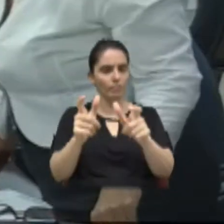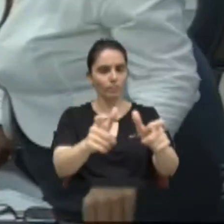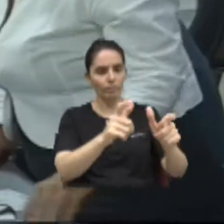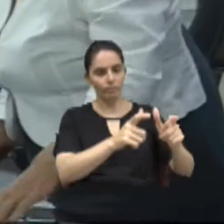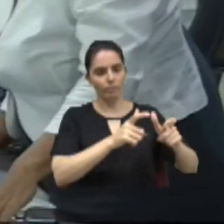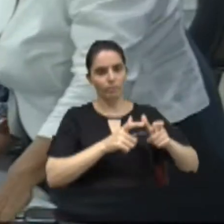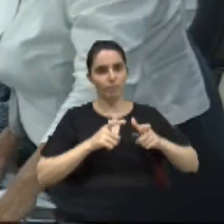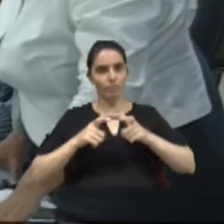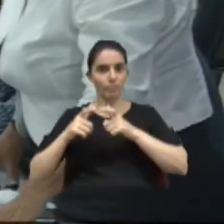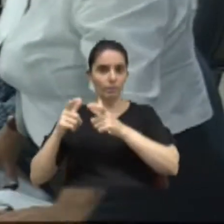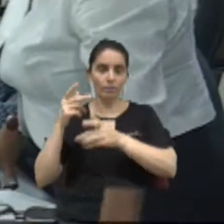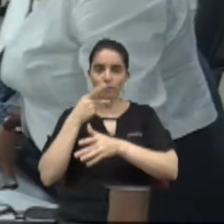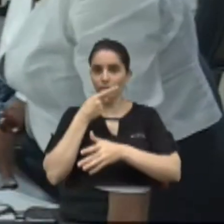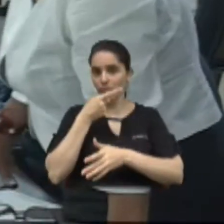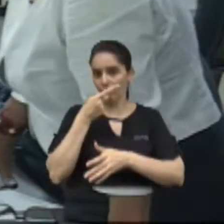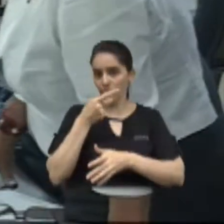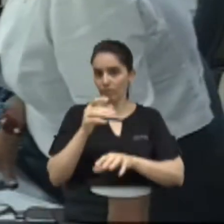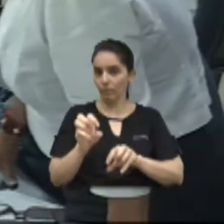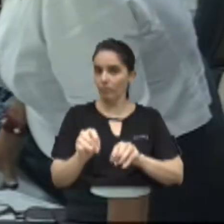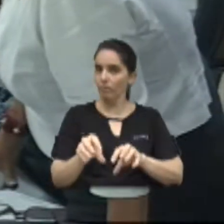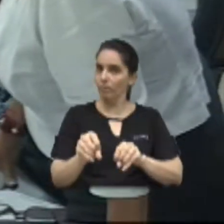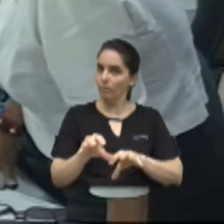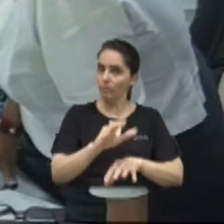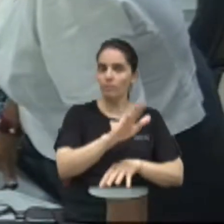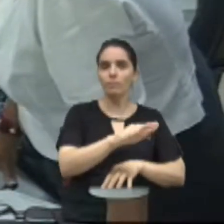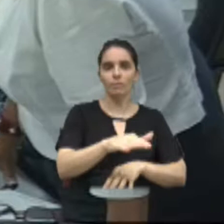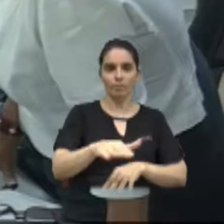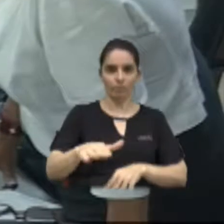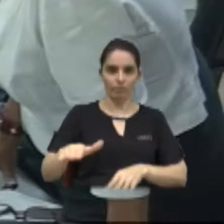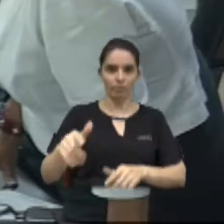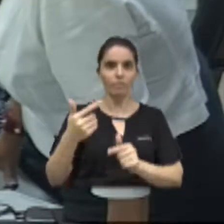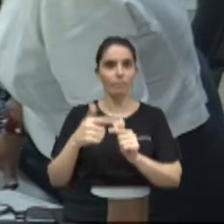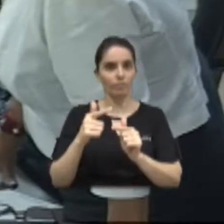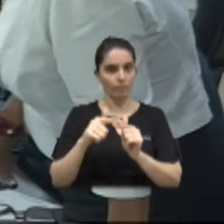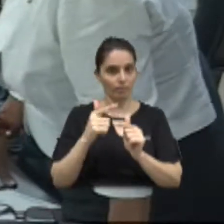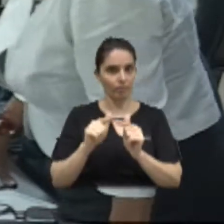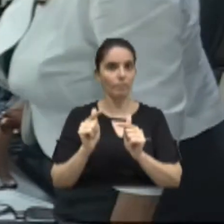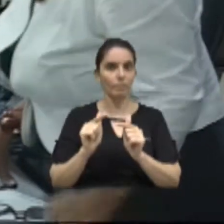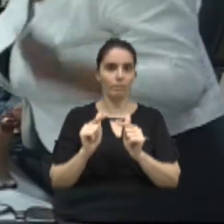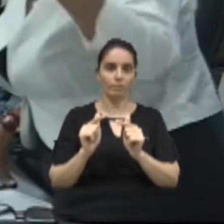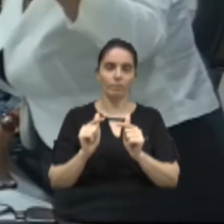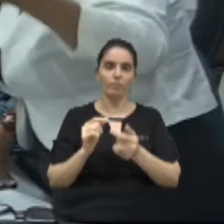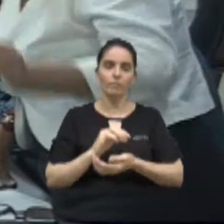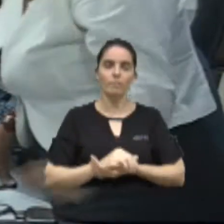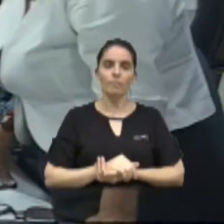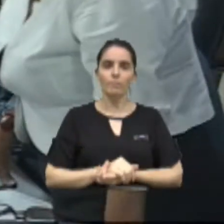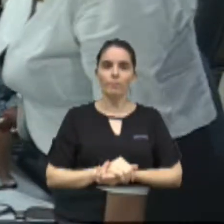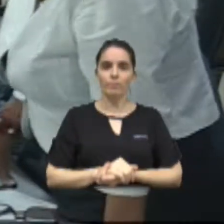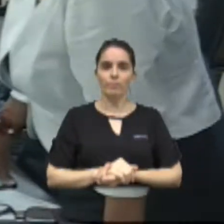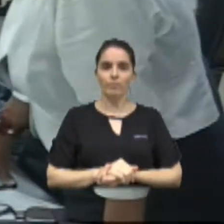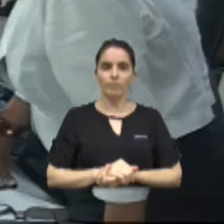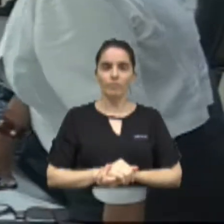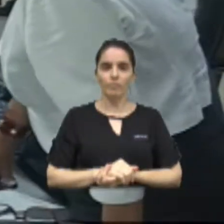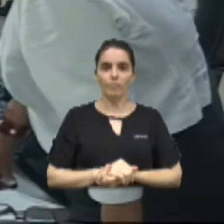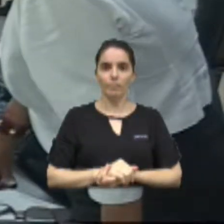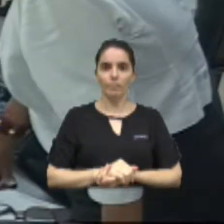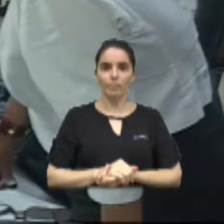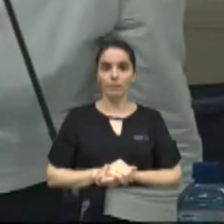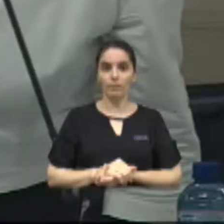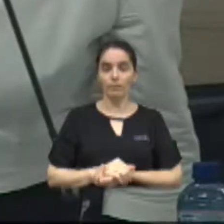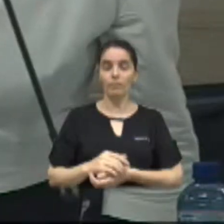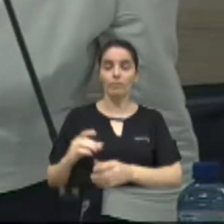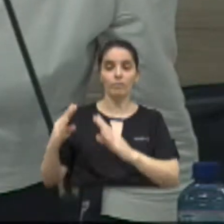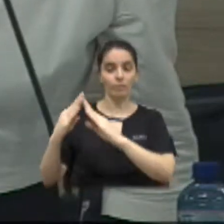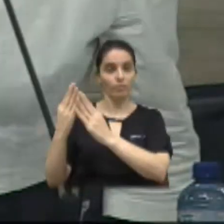fala da educação infantil. Tenho nessa unidade a que se refere o vereador Cleiton